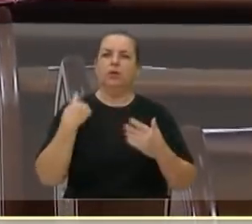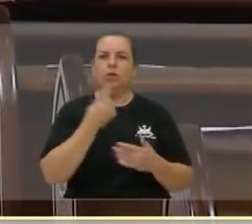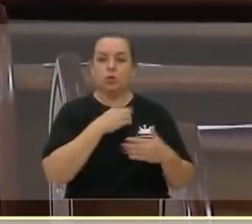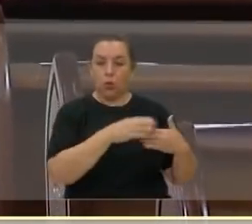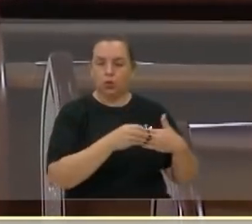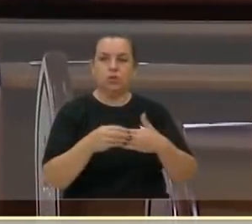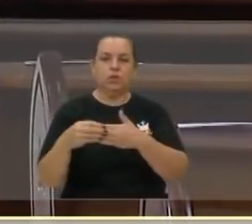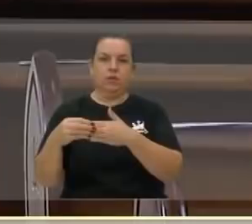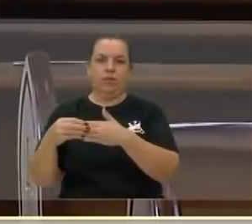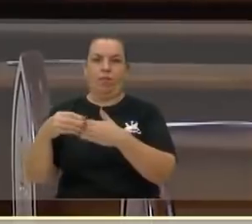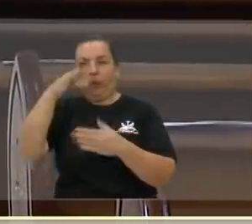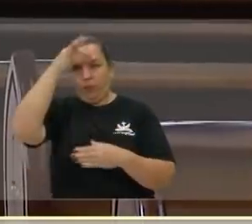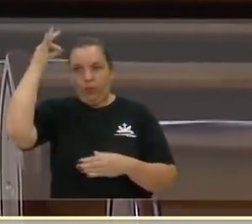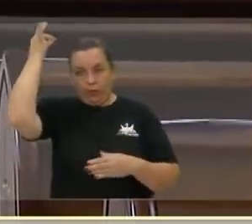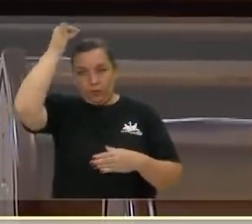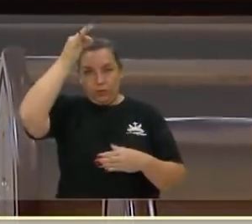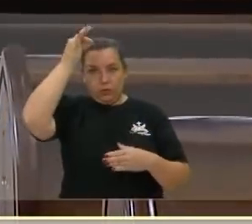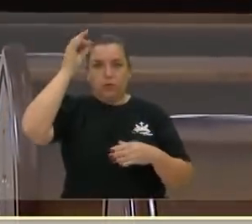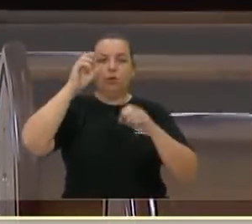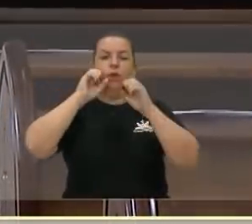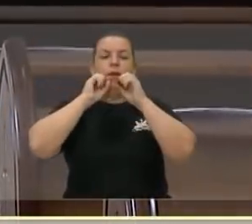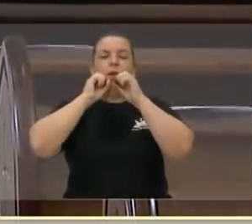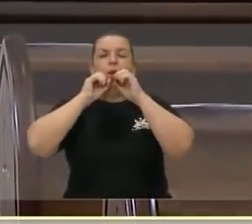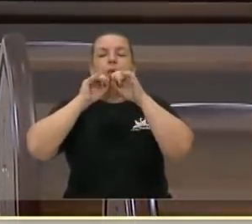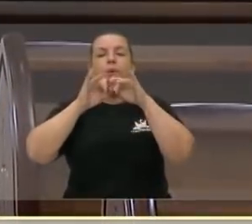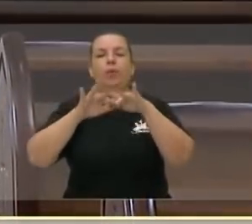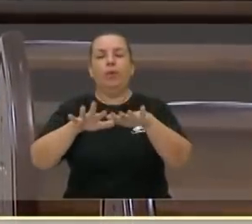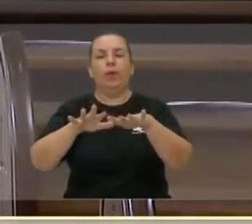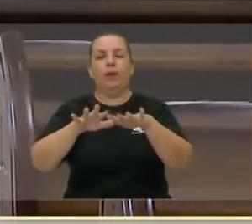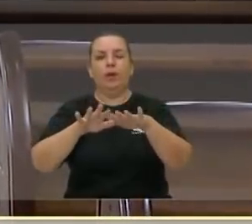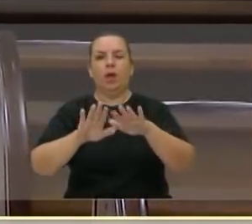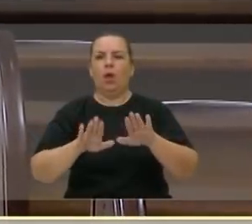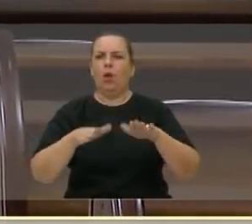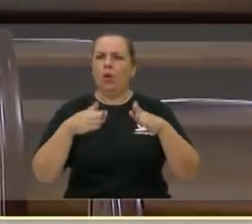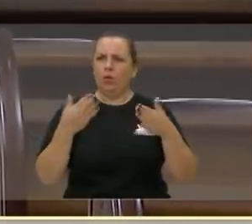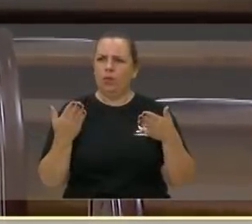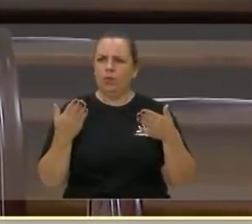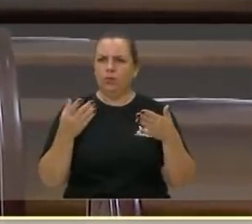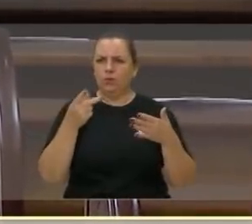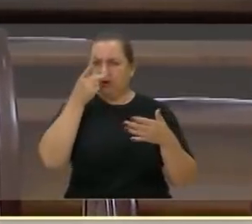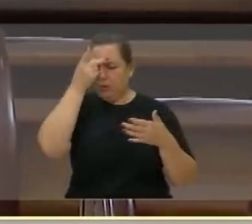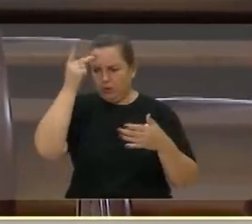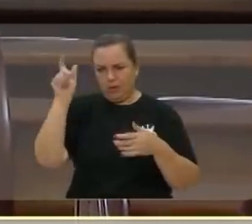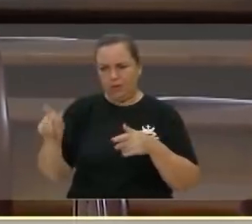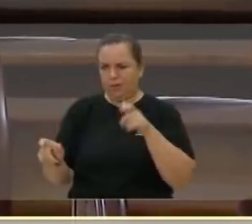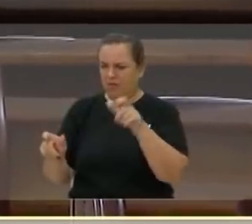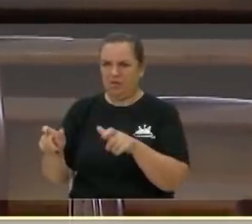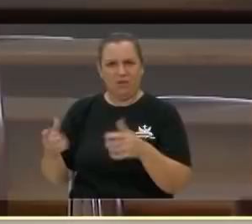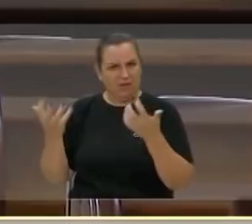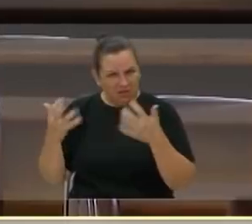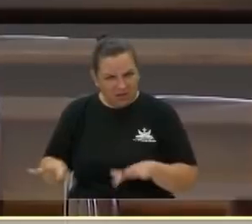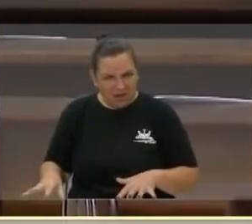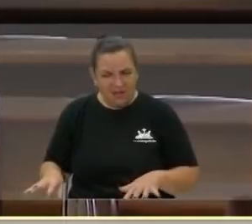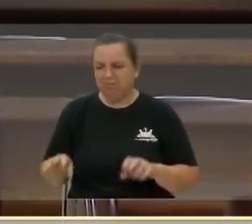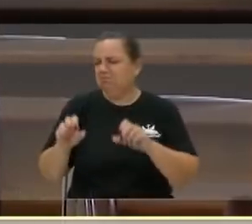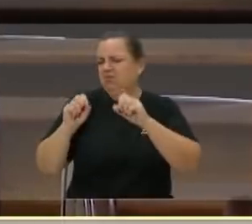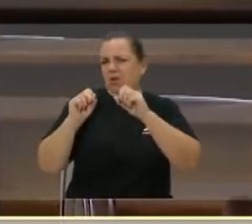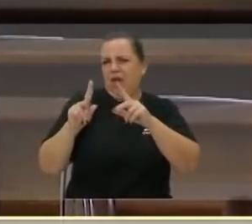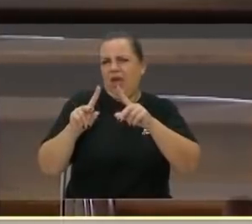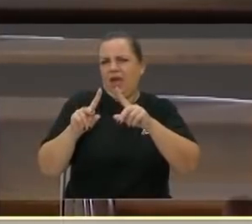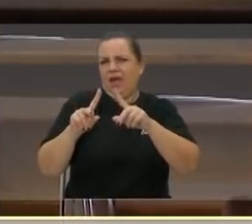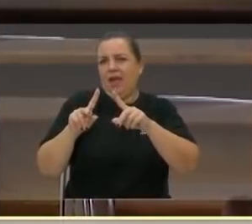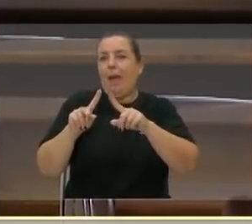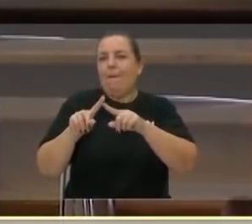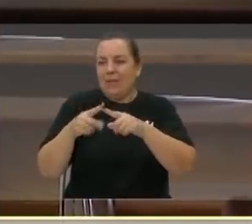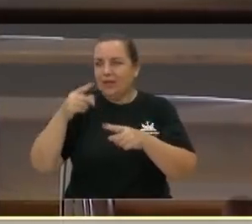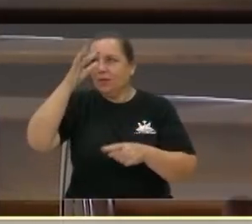o Espírito Santo que sopra, quando os homens querem e quando eles não querem. Quero